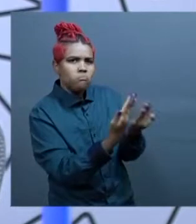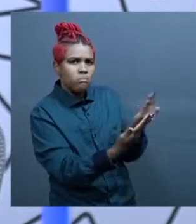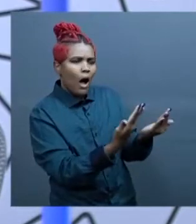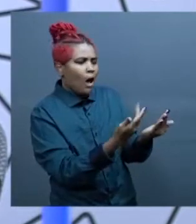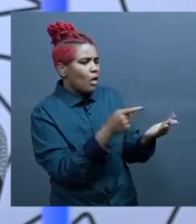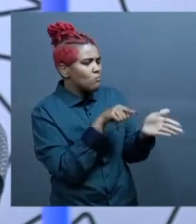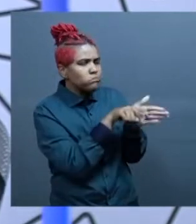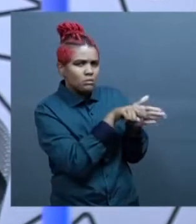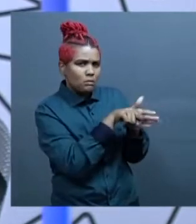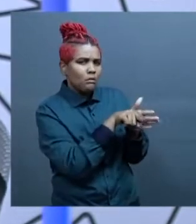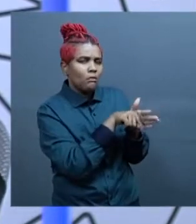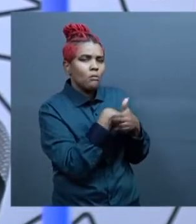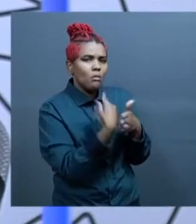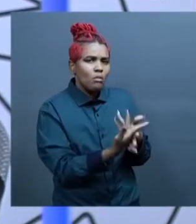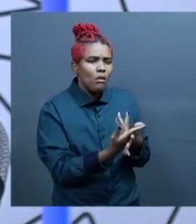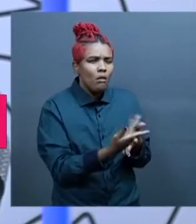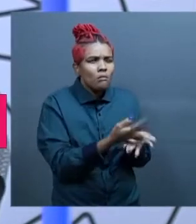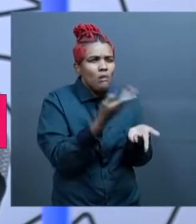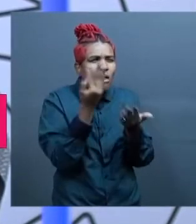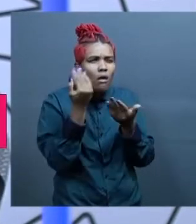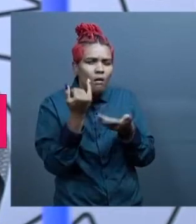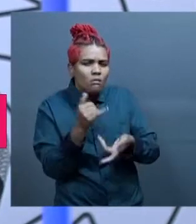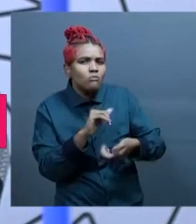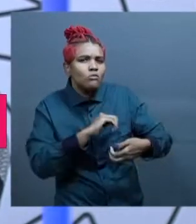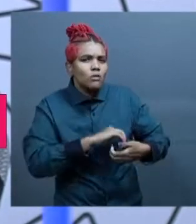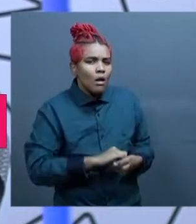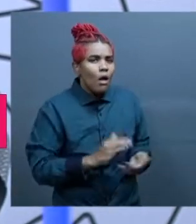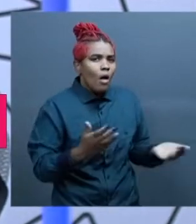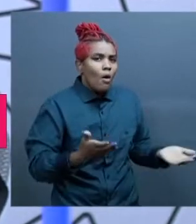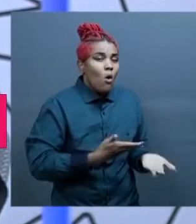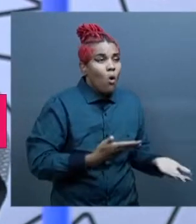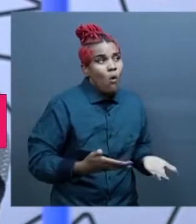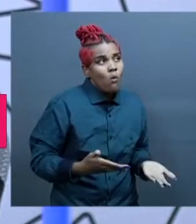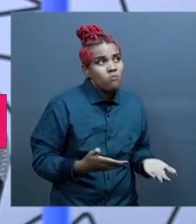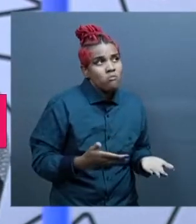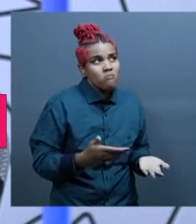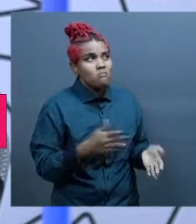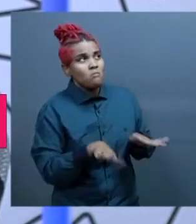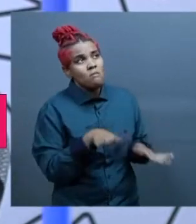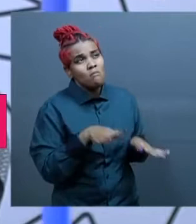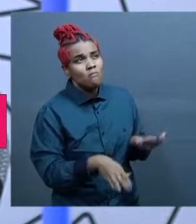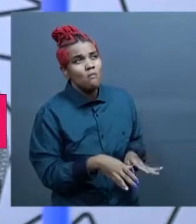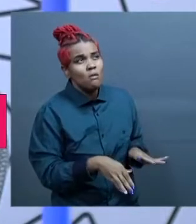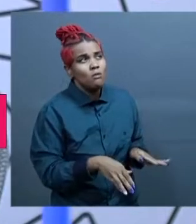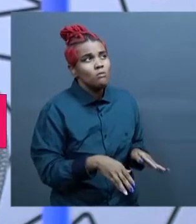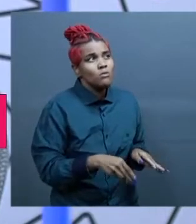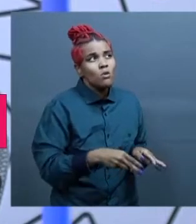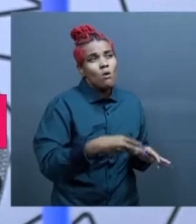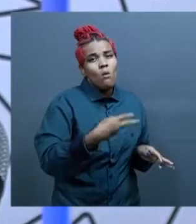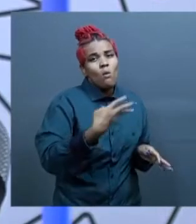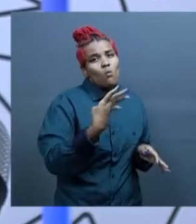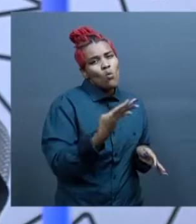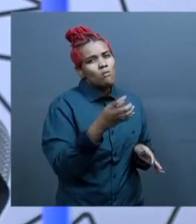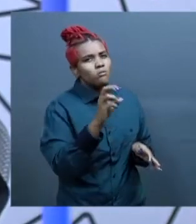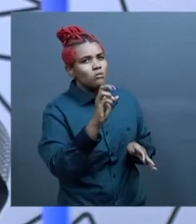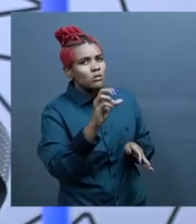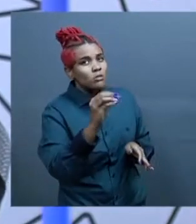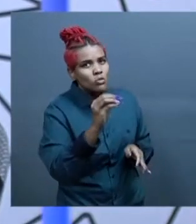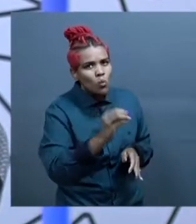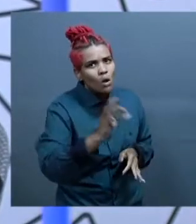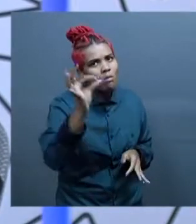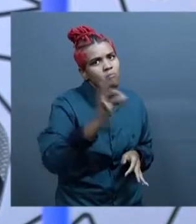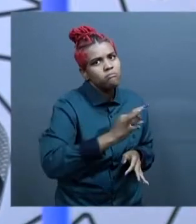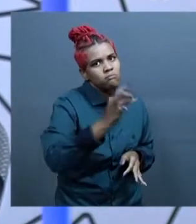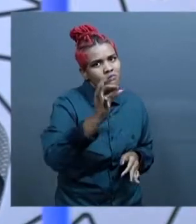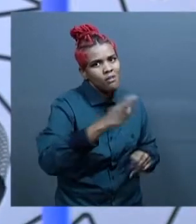tínhamos no período pré revolução industrial nós temos hoje praticamente quase 150% do aumento somente da taxa de um gás que o